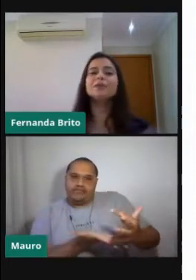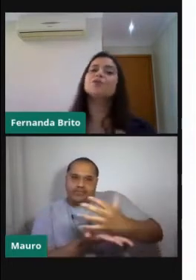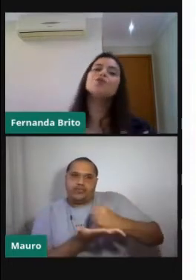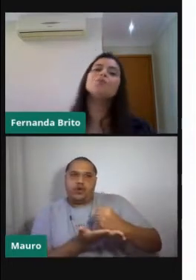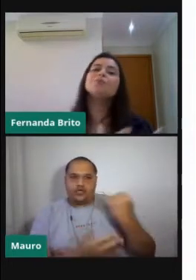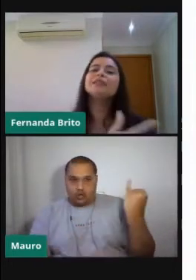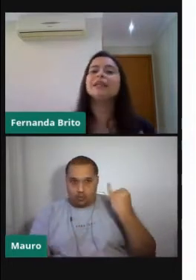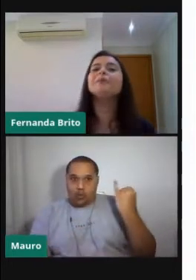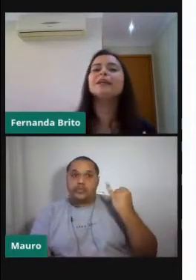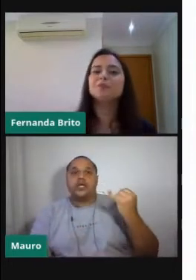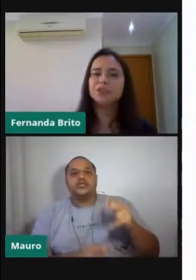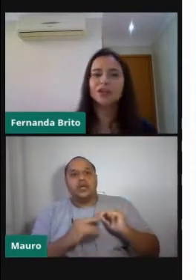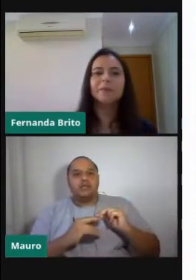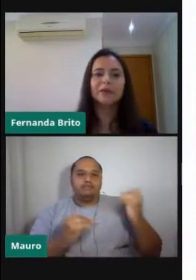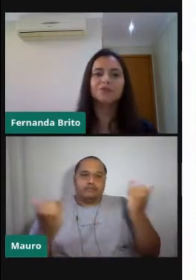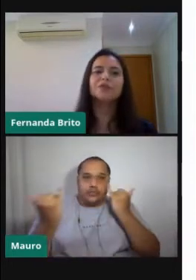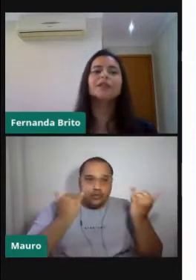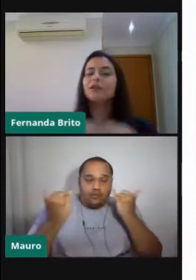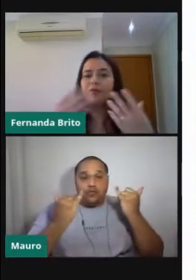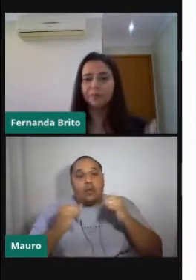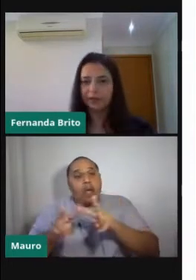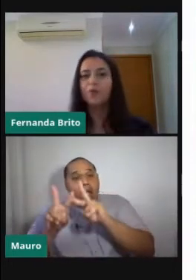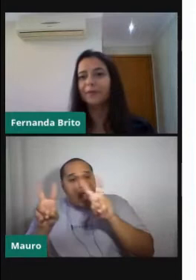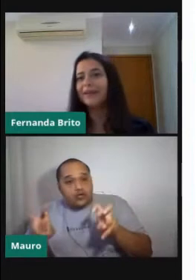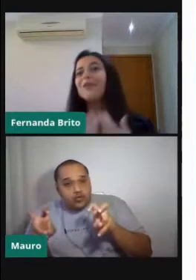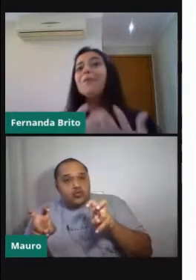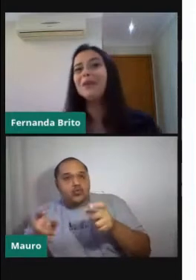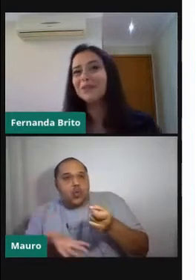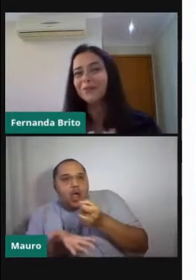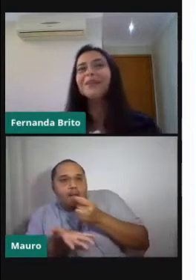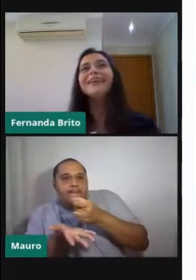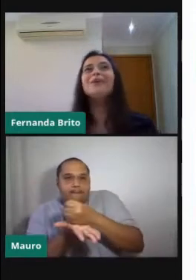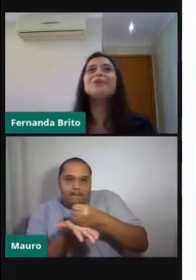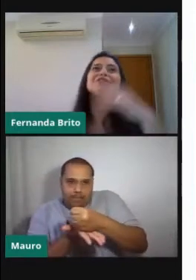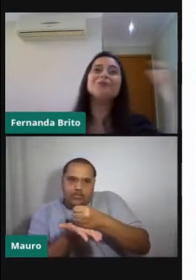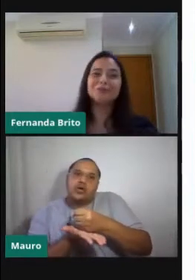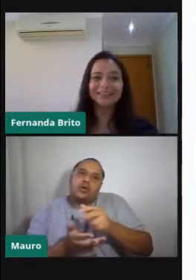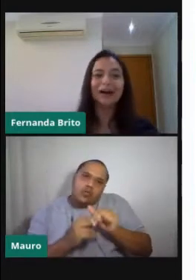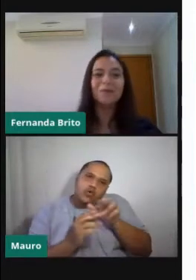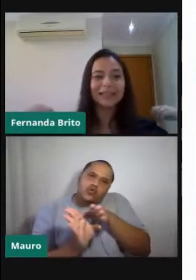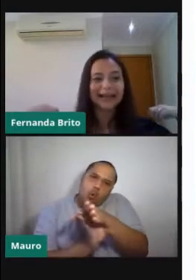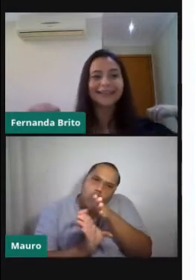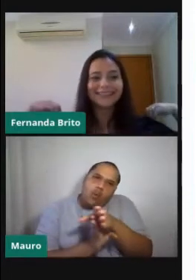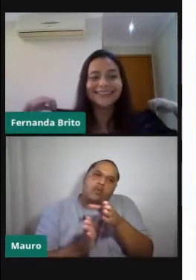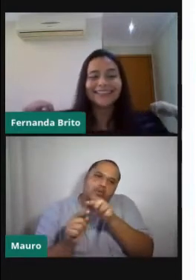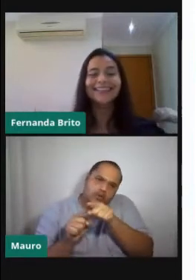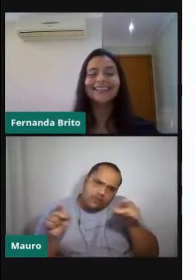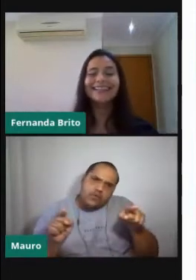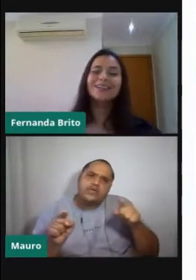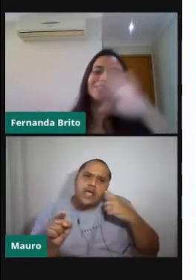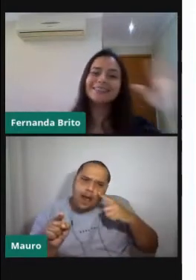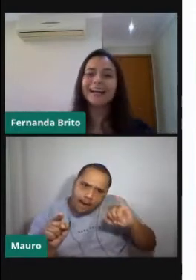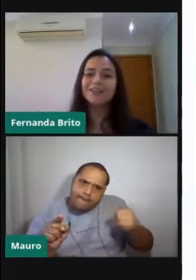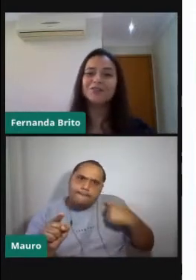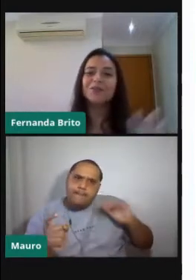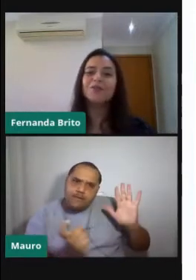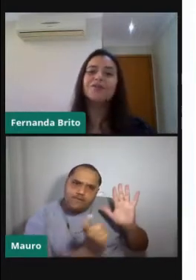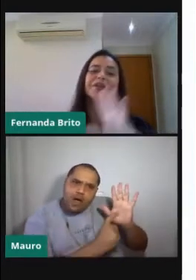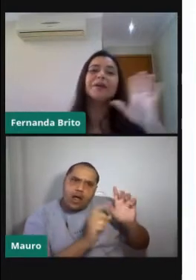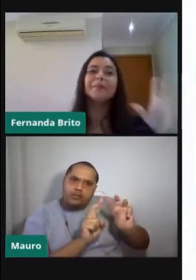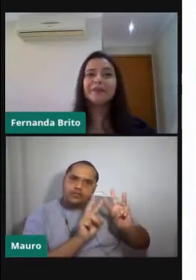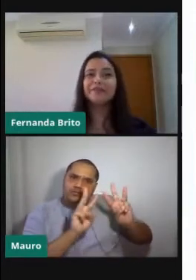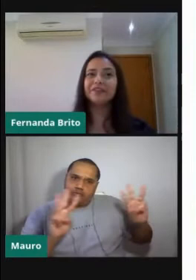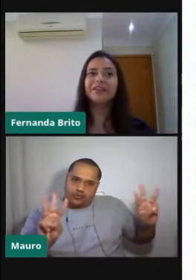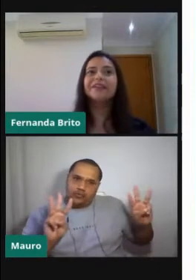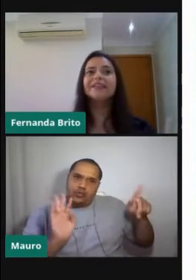as informações sobre um determinado medicamento, né, então, eu recomendo dar uma olhada, né, lá no site do